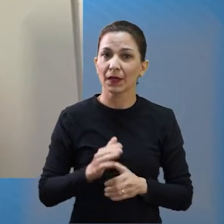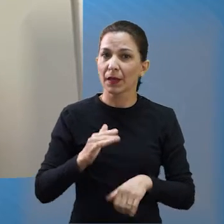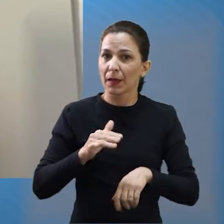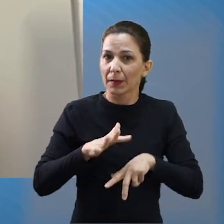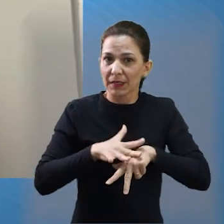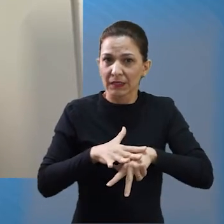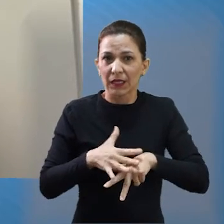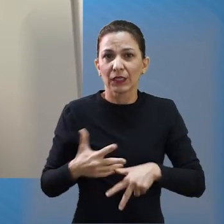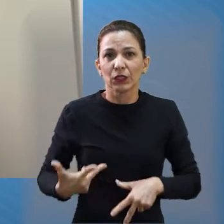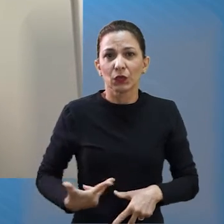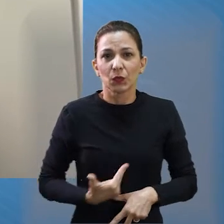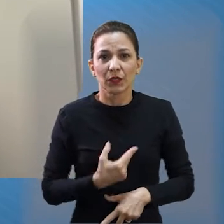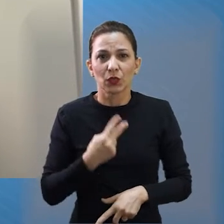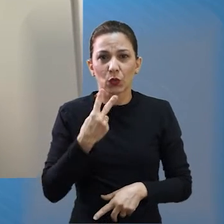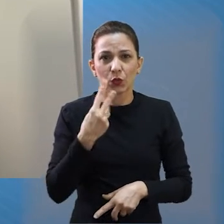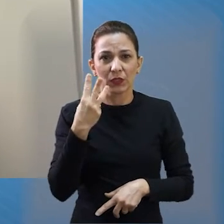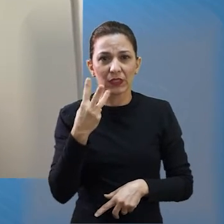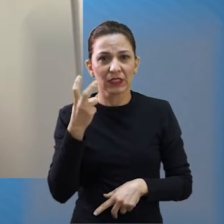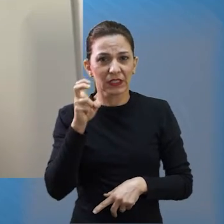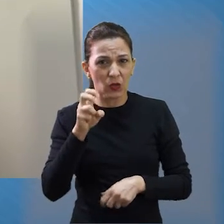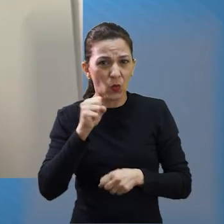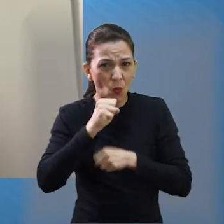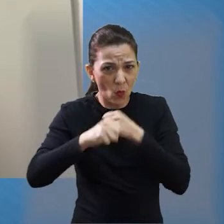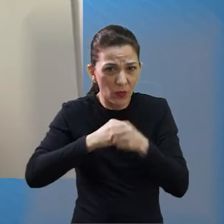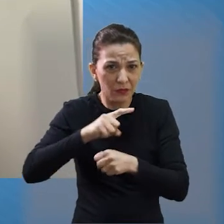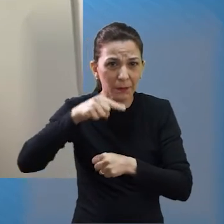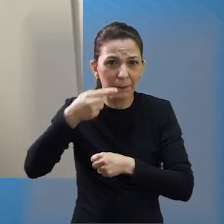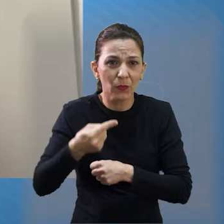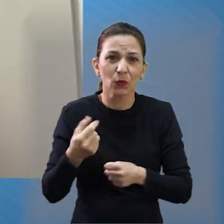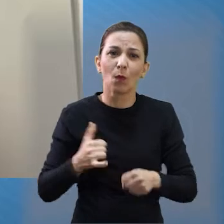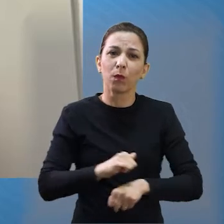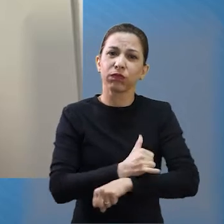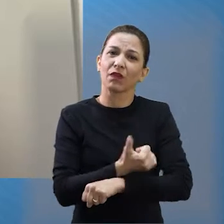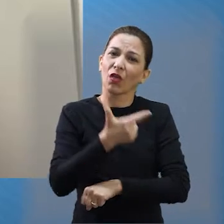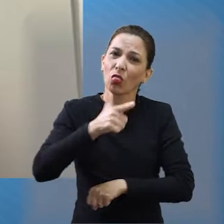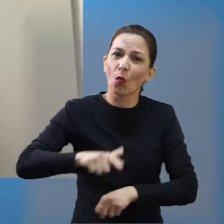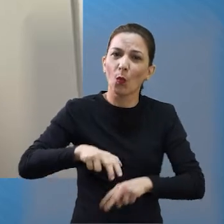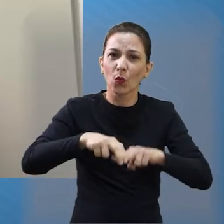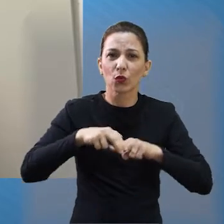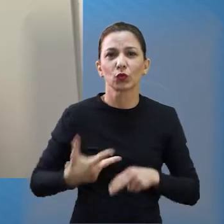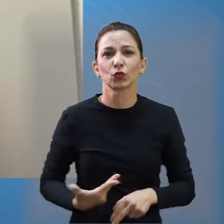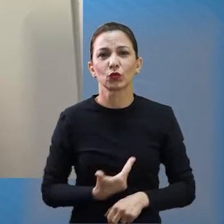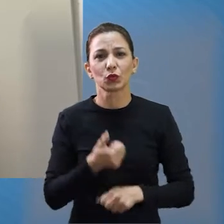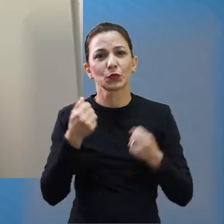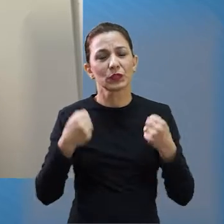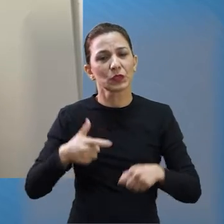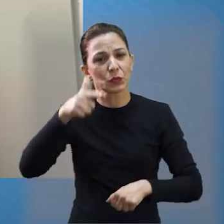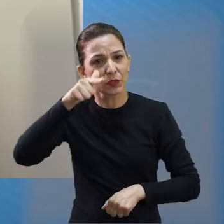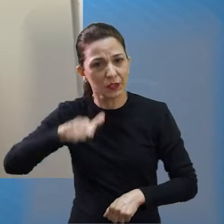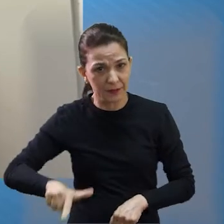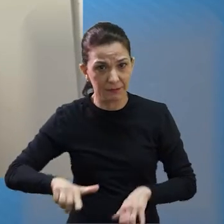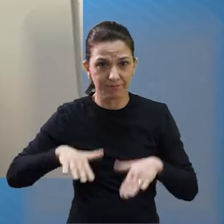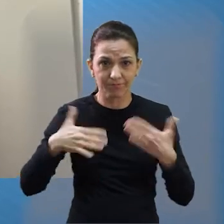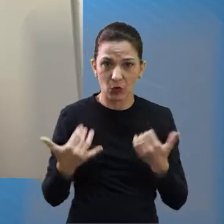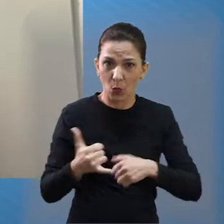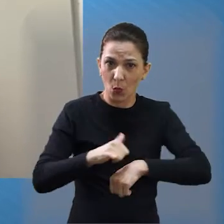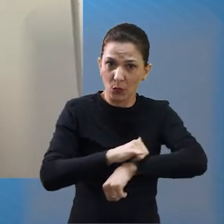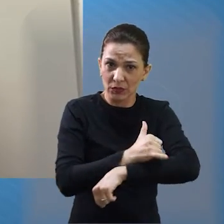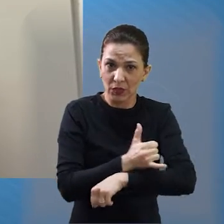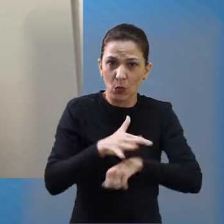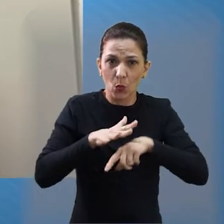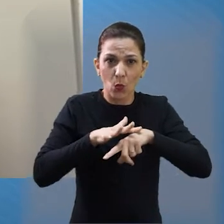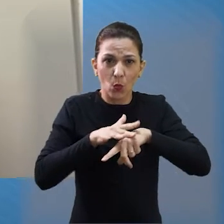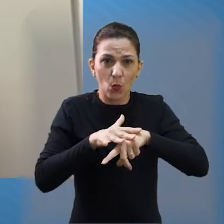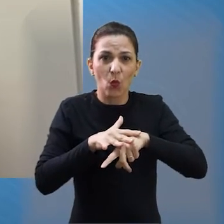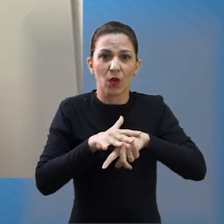vê? Pacientes que recuperam peso de 2, 3, 5 anos pós-cirurgia e muitas vezes não são submetidos a outro procedimento.